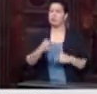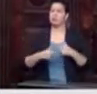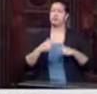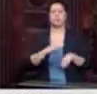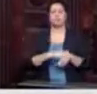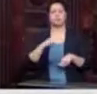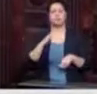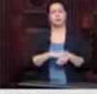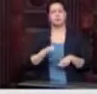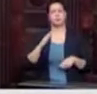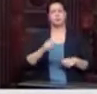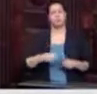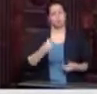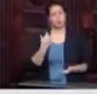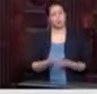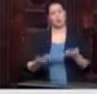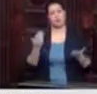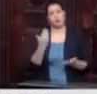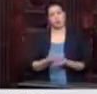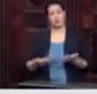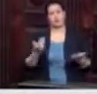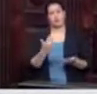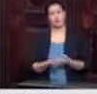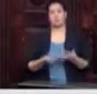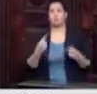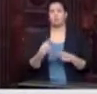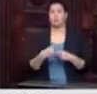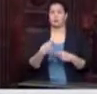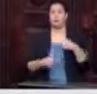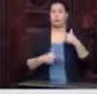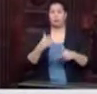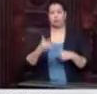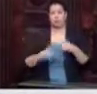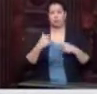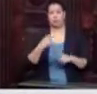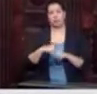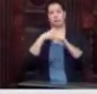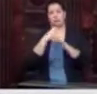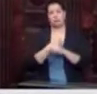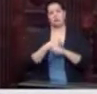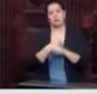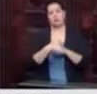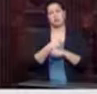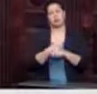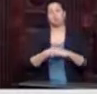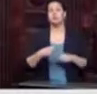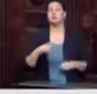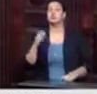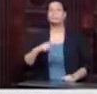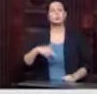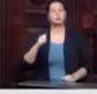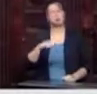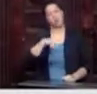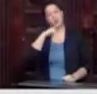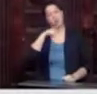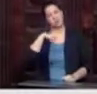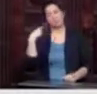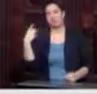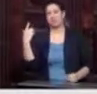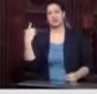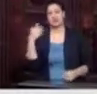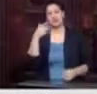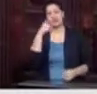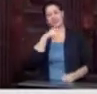Mas ele perde mais, porque mesmo trabalhando mais anos, ele não vai alcançar nunca 100% desse